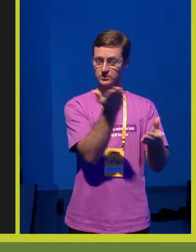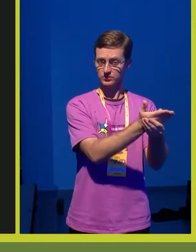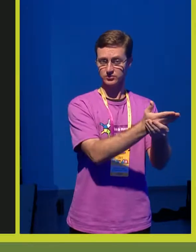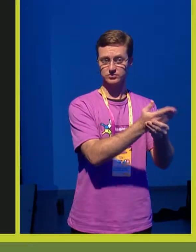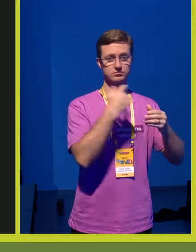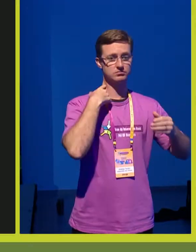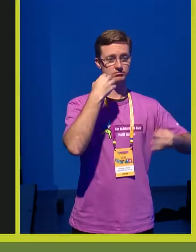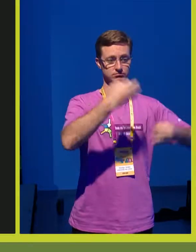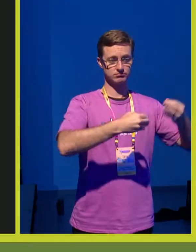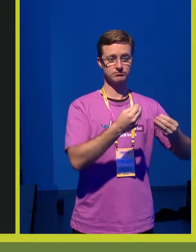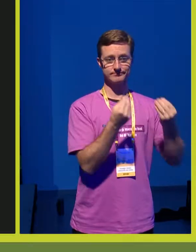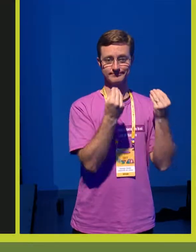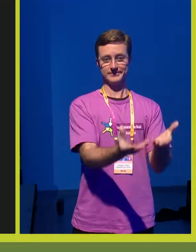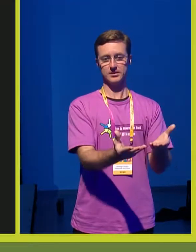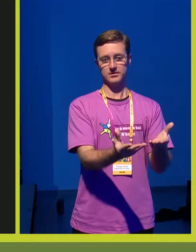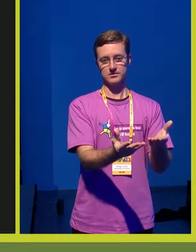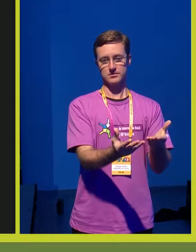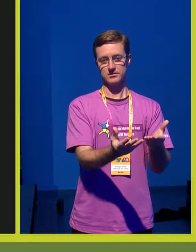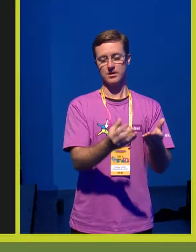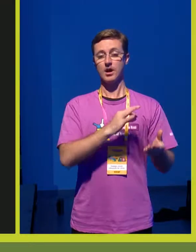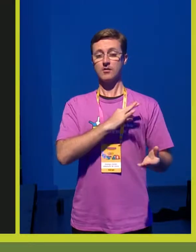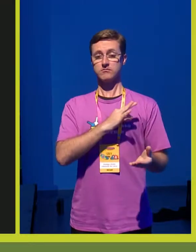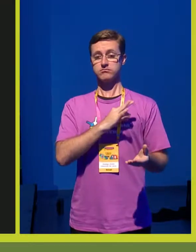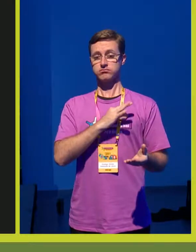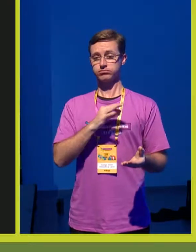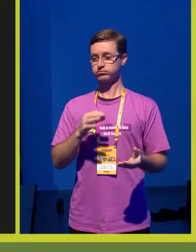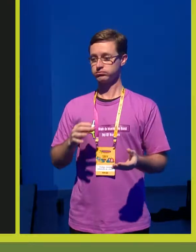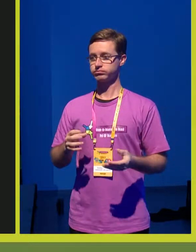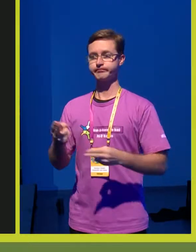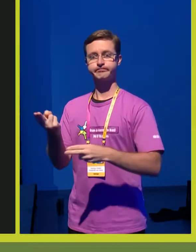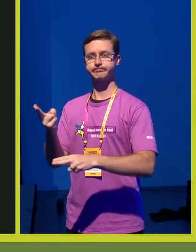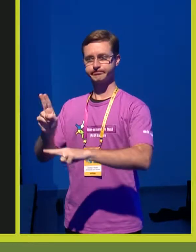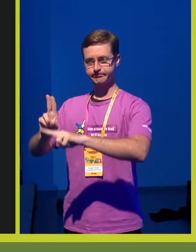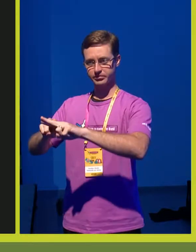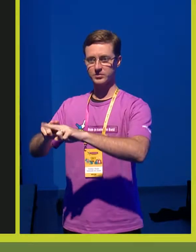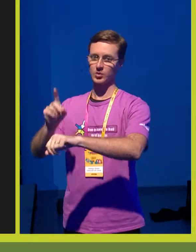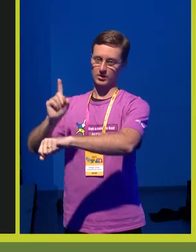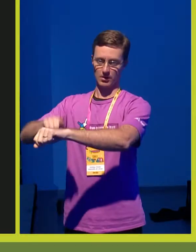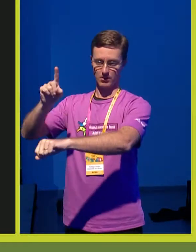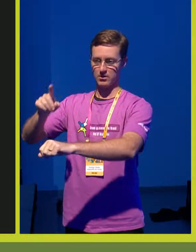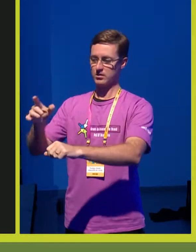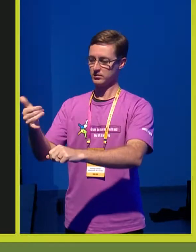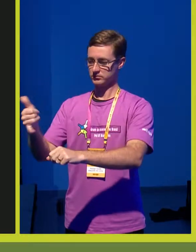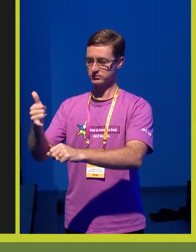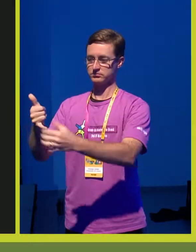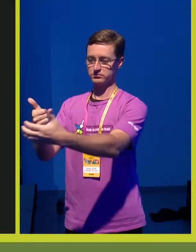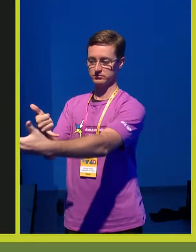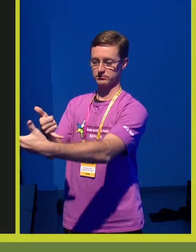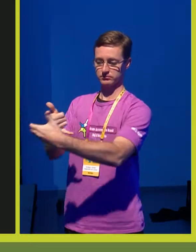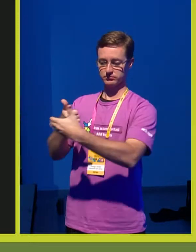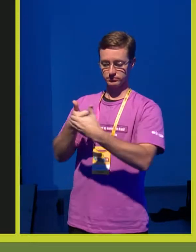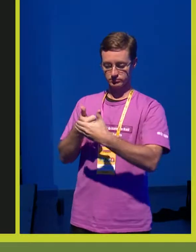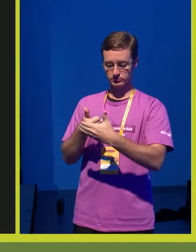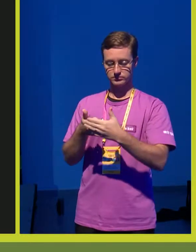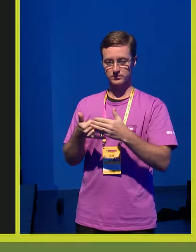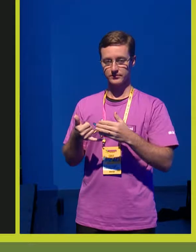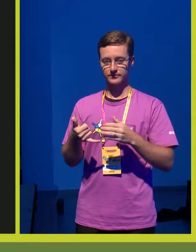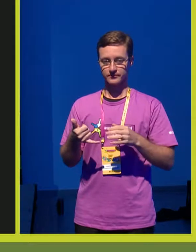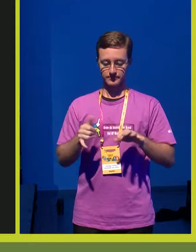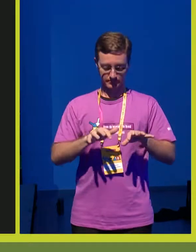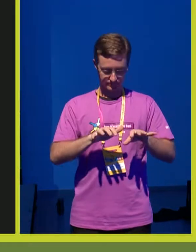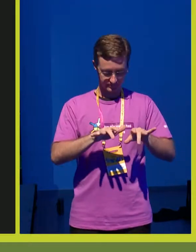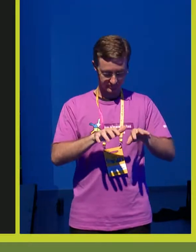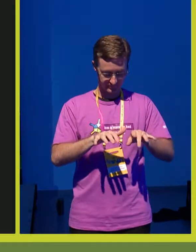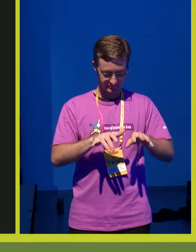e o que a polícia fez apreendeu uma pessoa momentaneamente o seu celular cadastrou ou